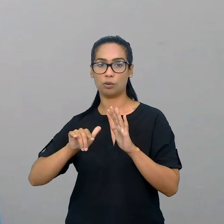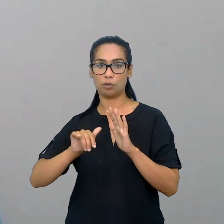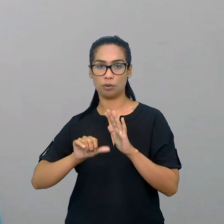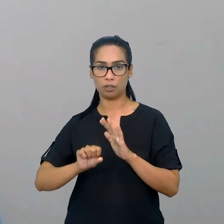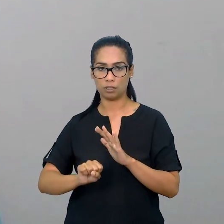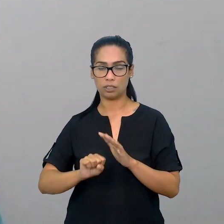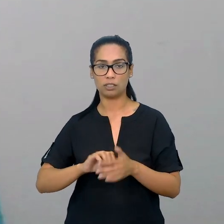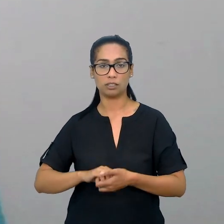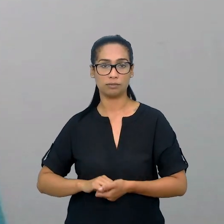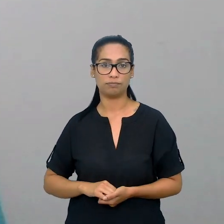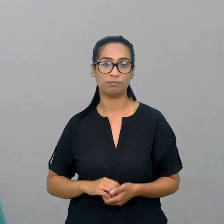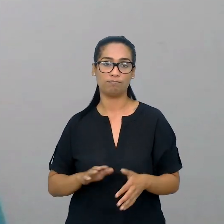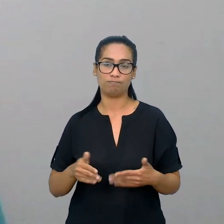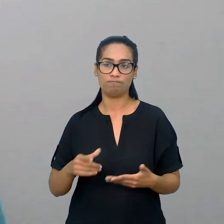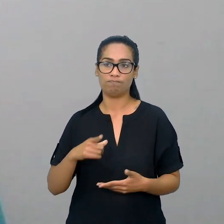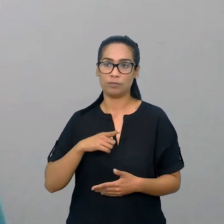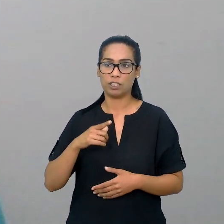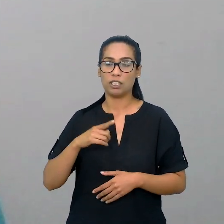formações de Química.